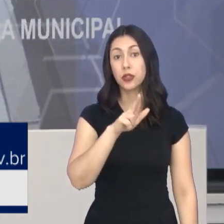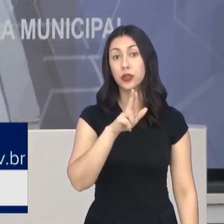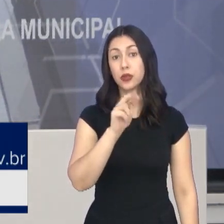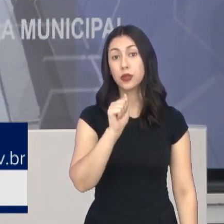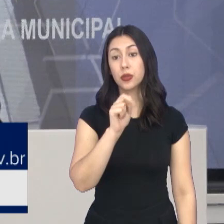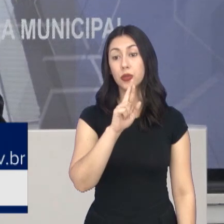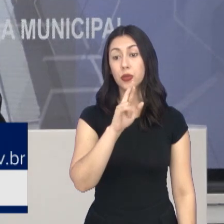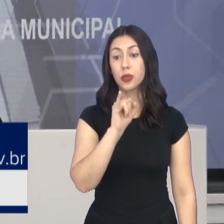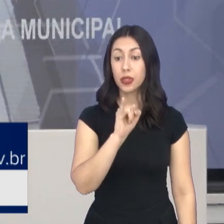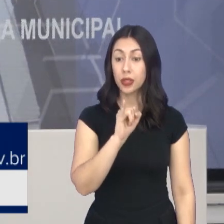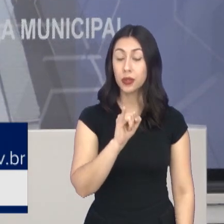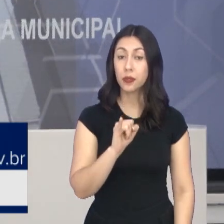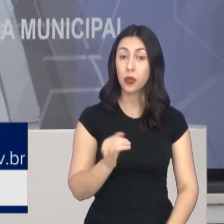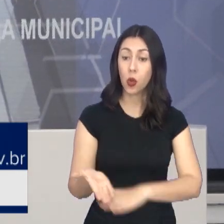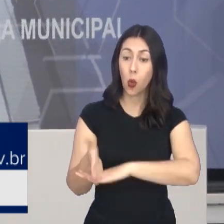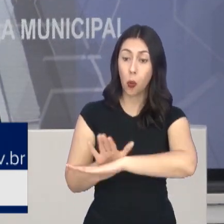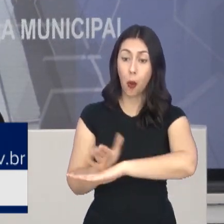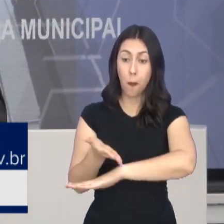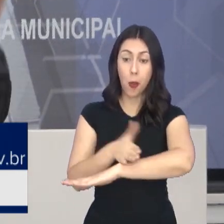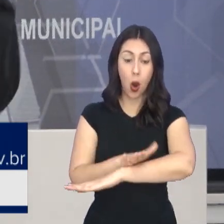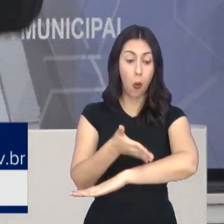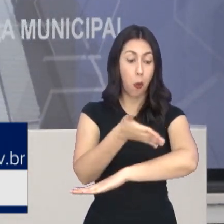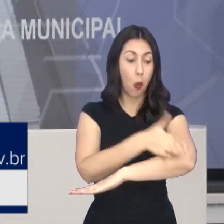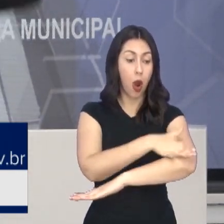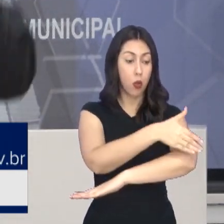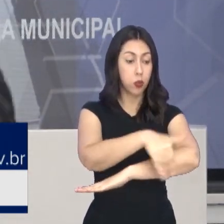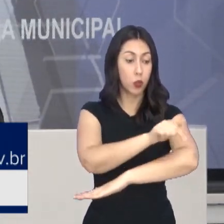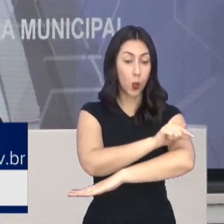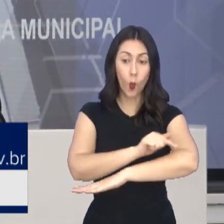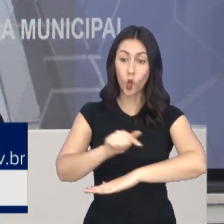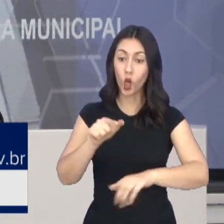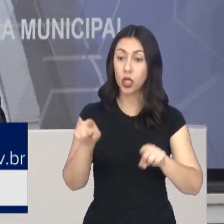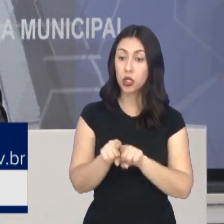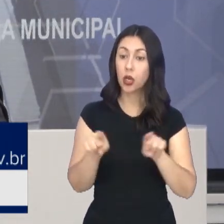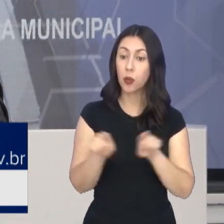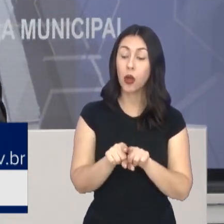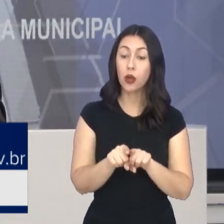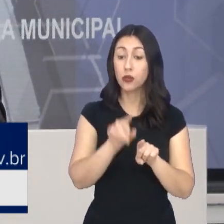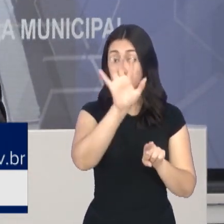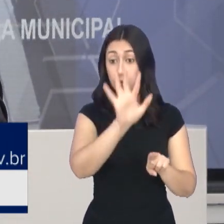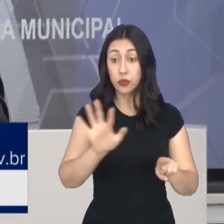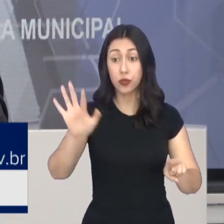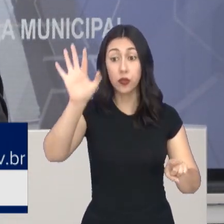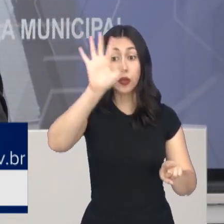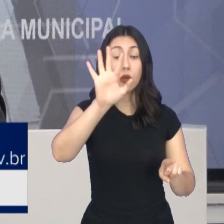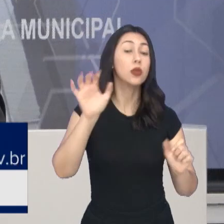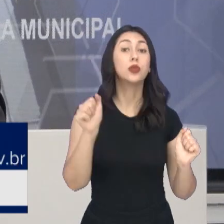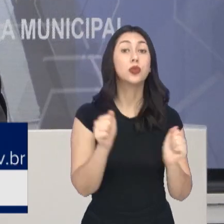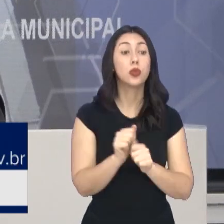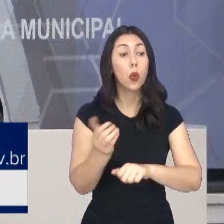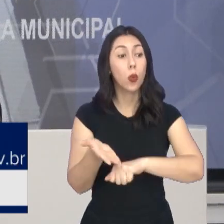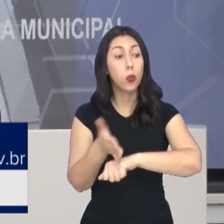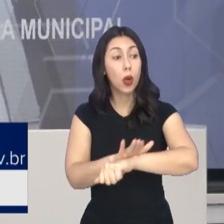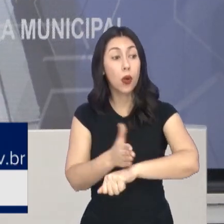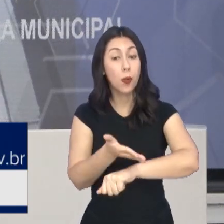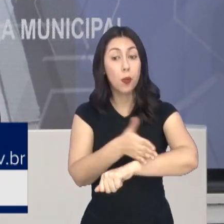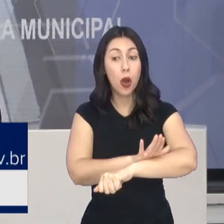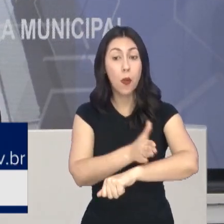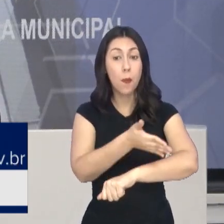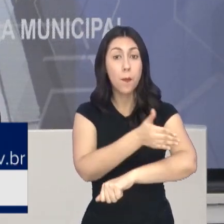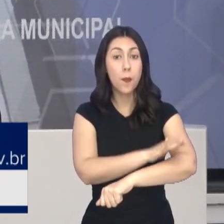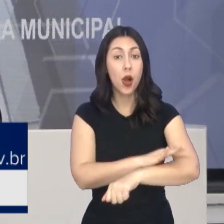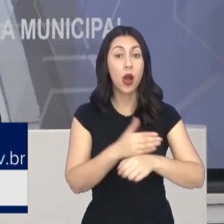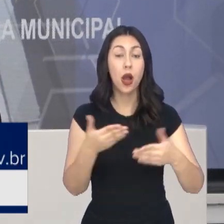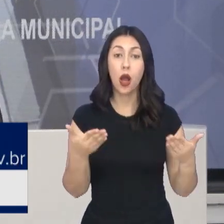estão acontecendo na nossa região. No fundo da nossa região, através desse recapeamento, recebendo